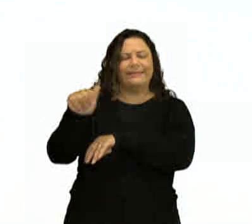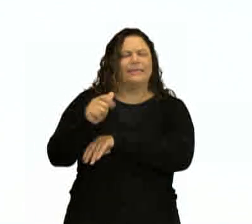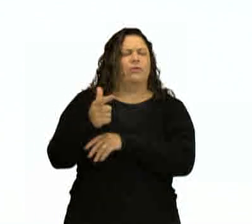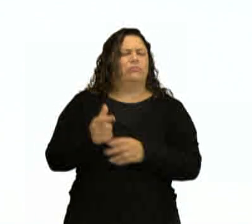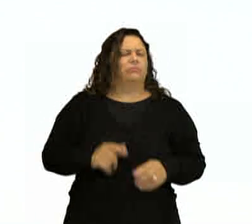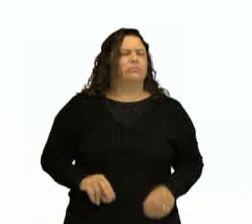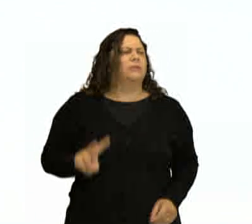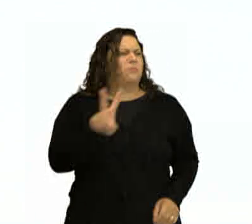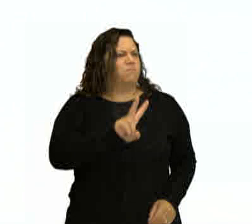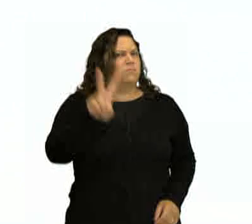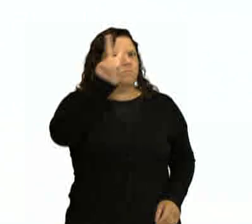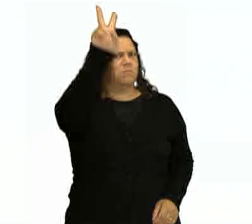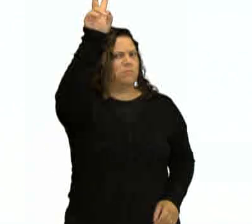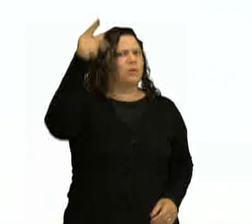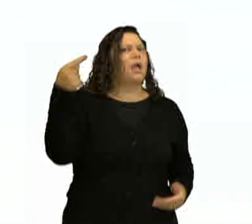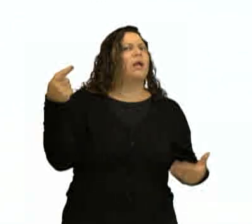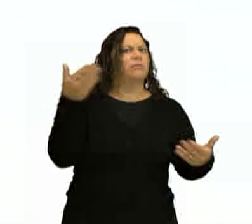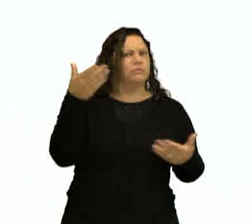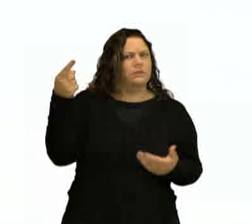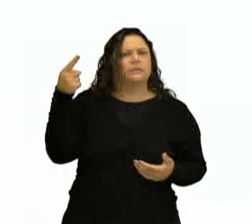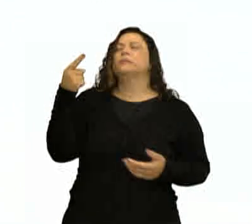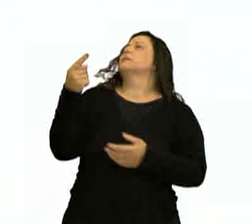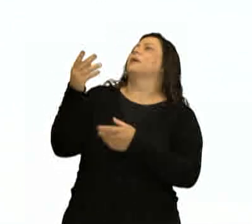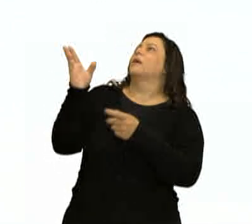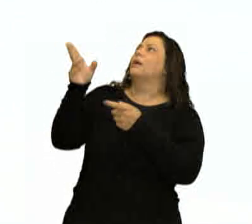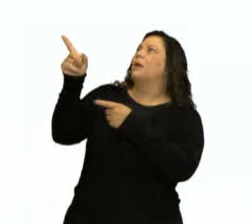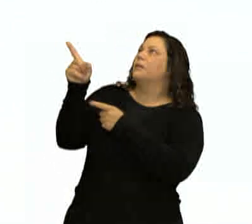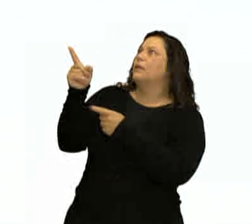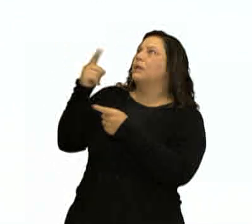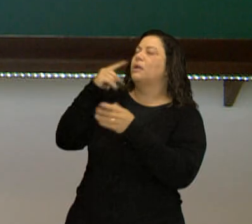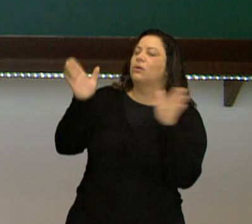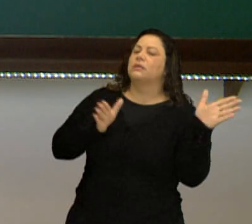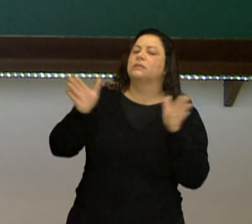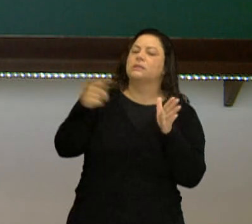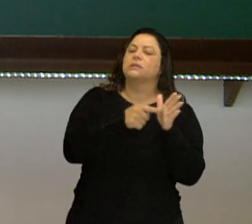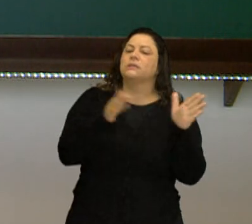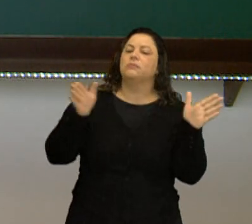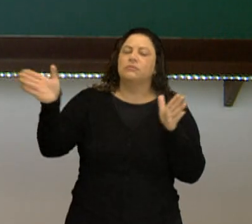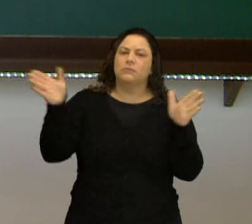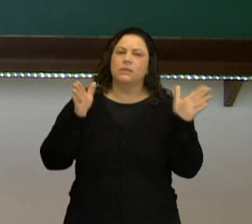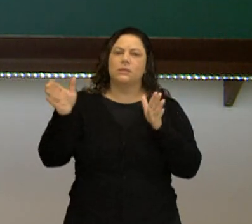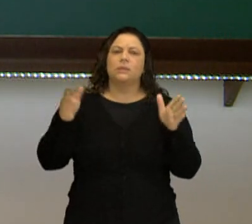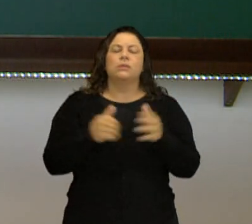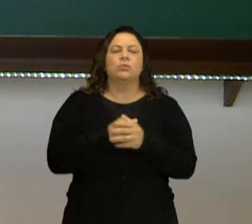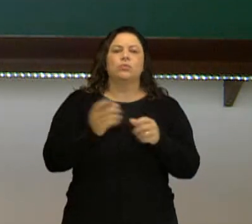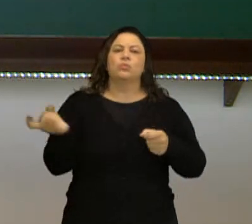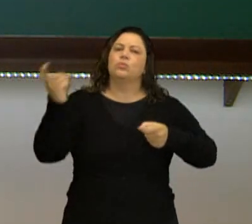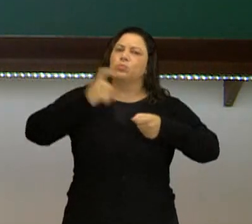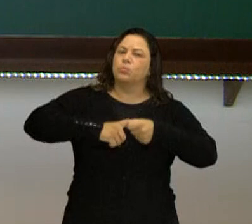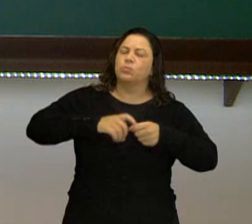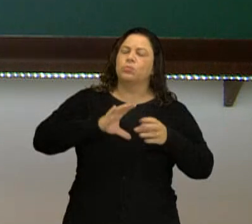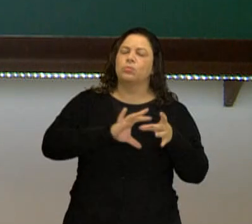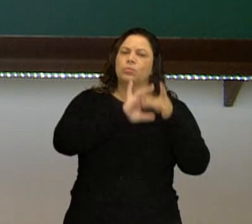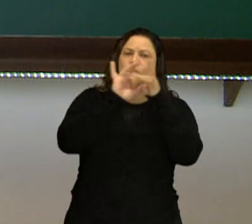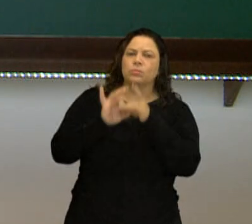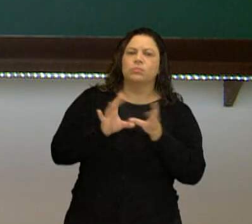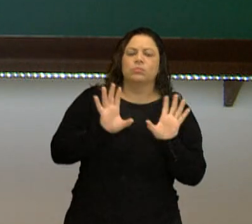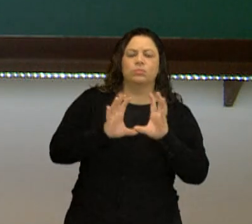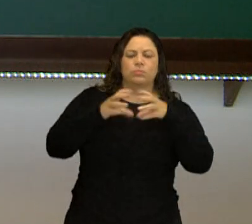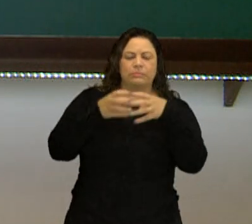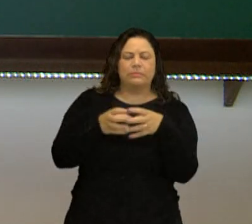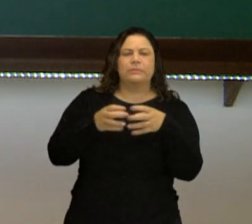período medieval. E ela se constituía, portanto, também de uma corporação de ofício, então nós vamos ter aí os mestres